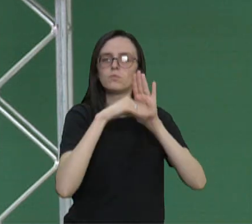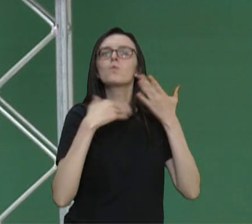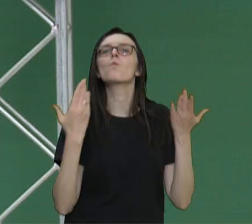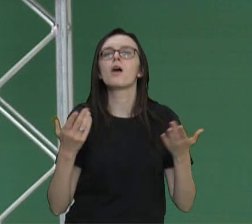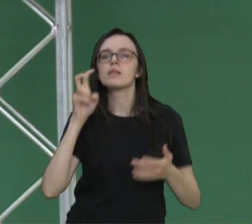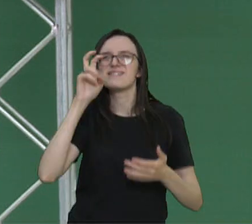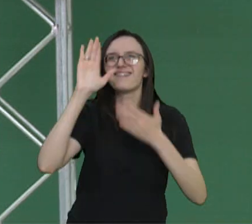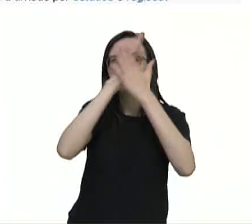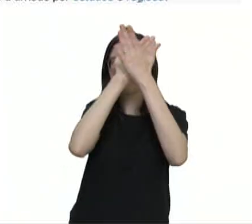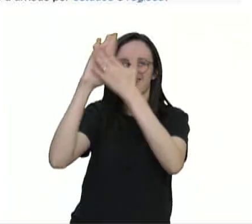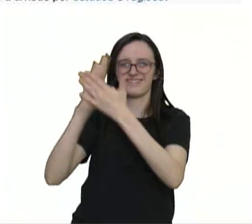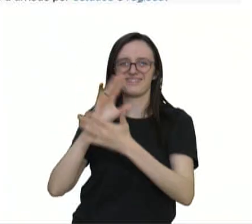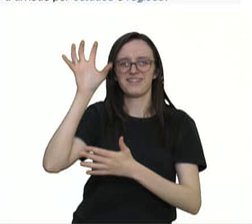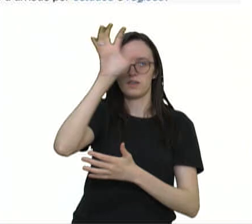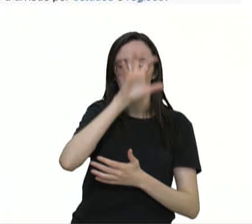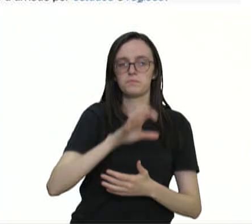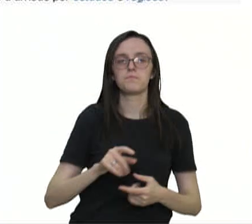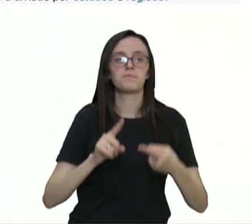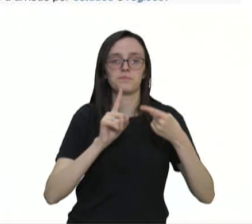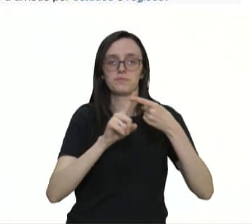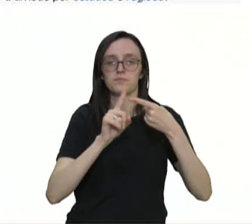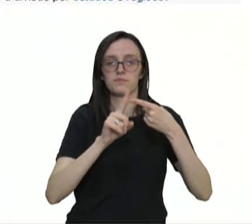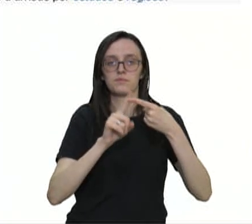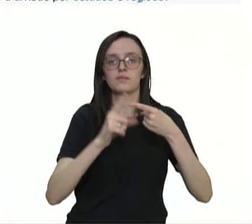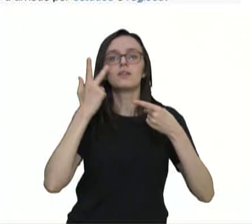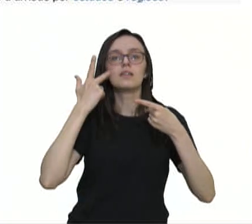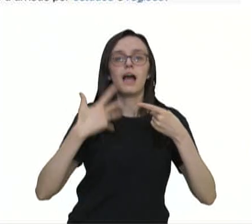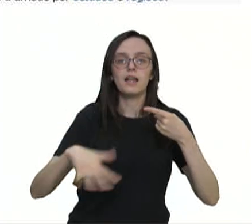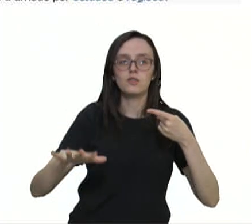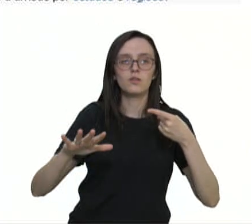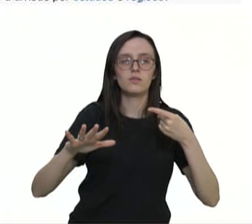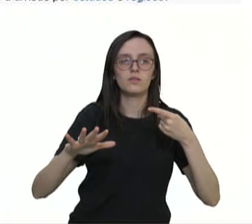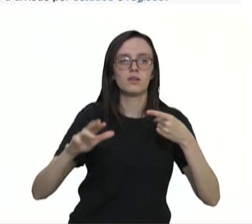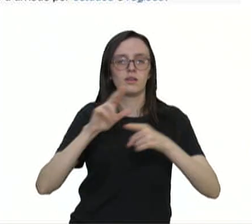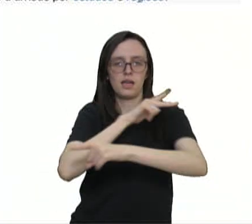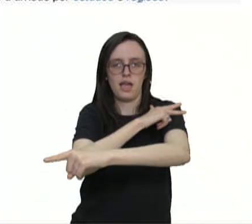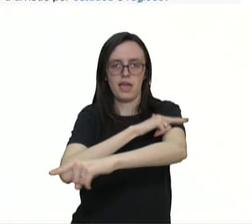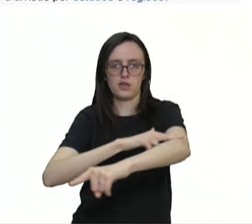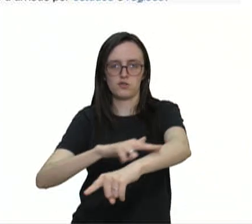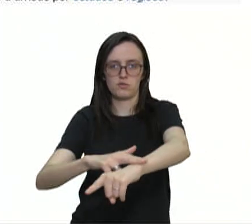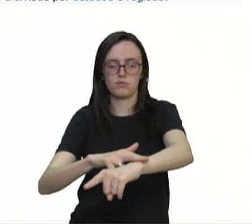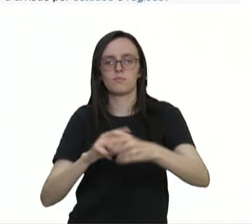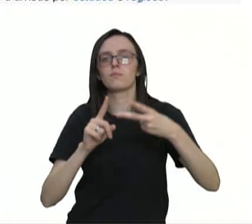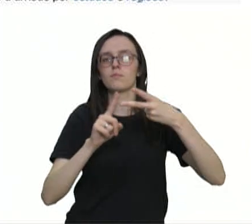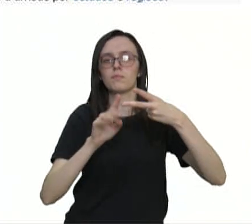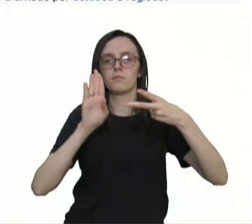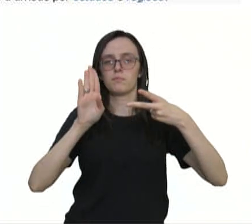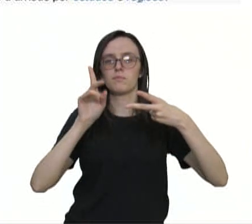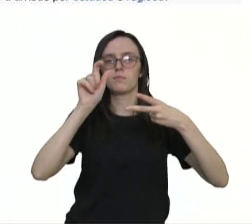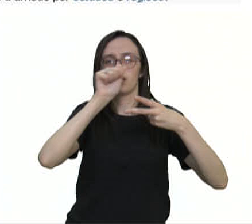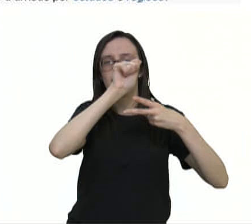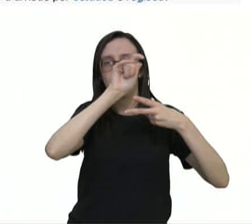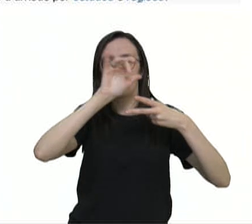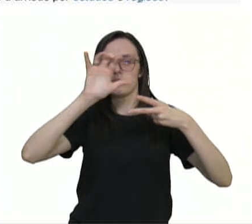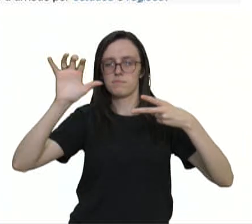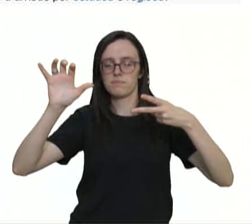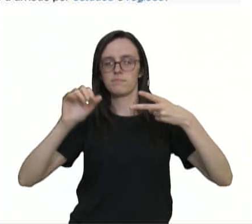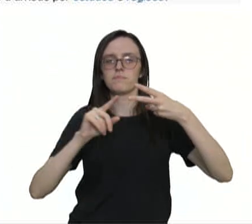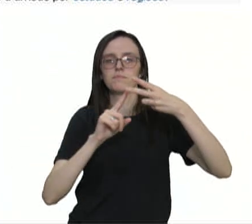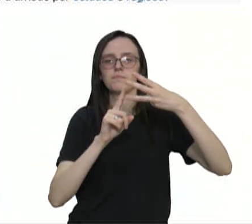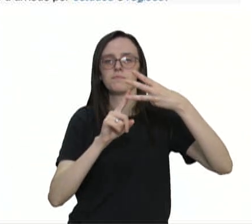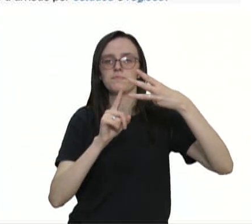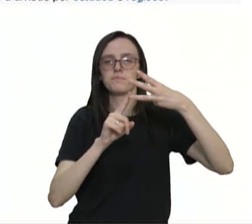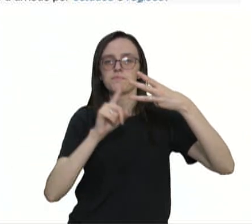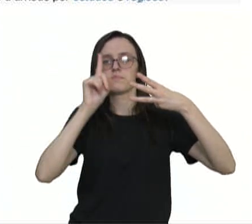5 regiões? Letra A, critérios naturais e étnicos. Letra B, ordem alfabética. Letra